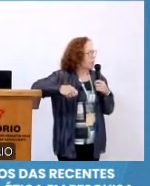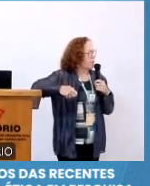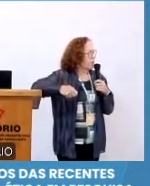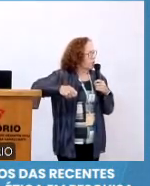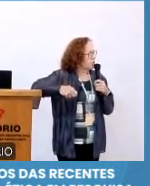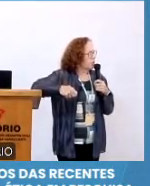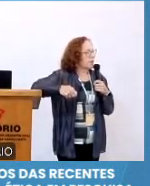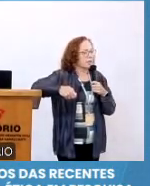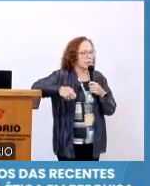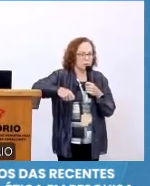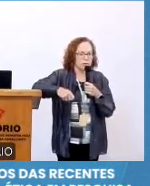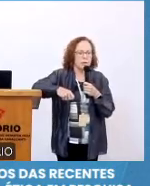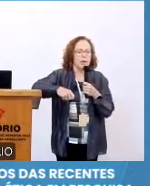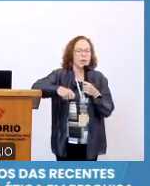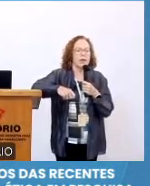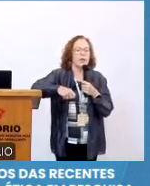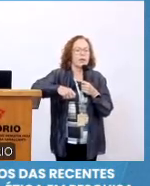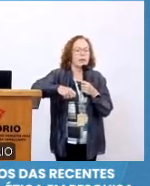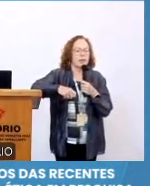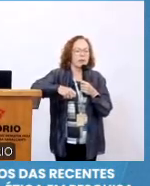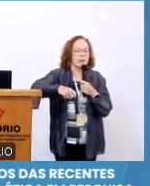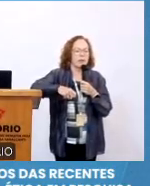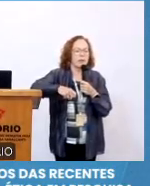aprovada, pode então